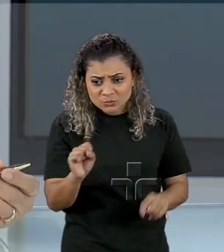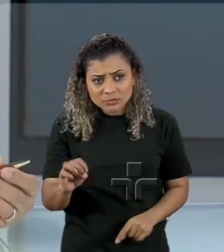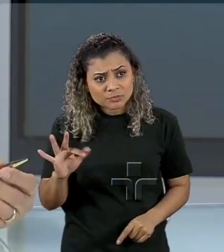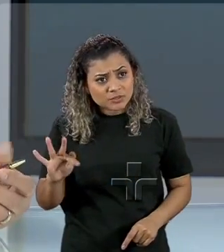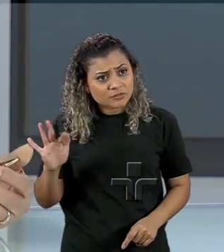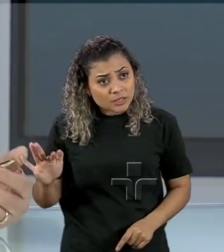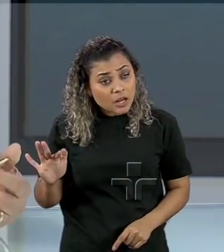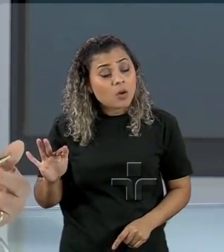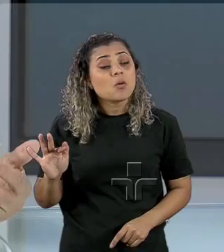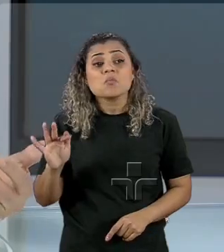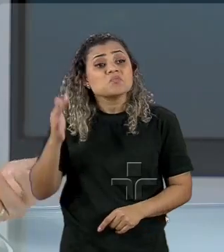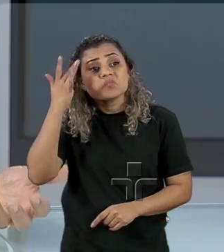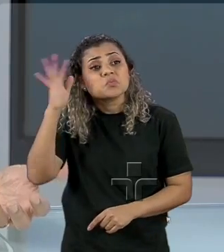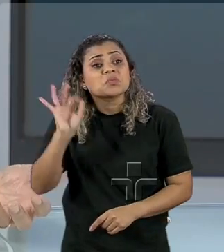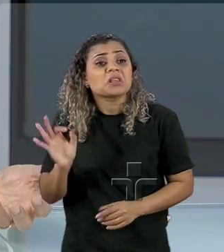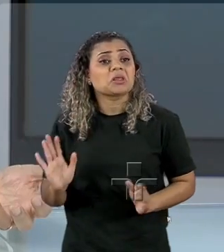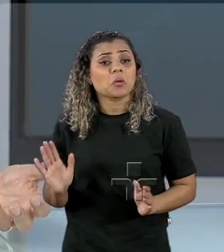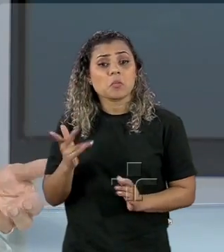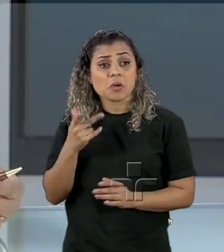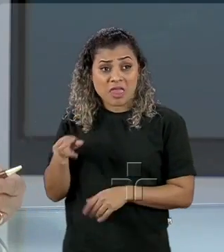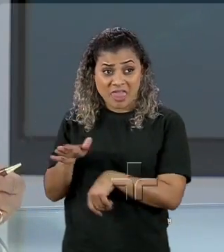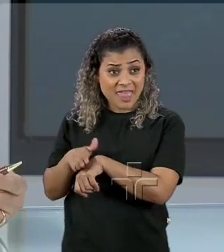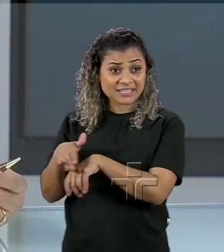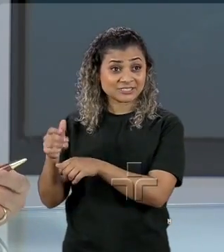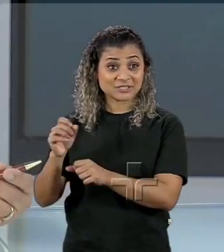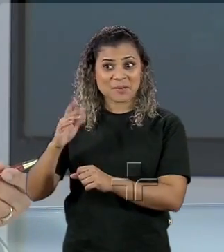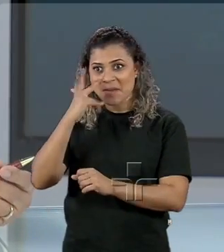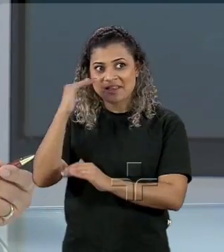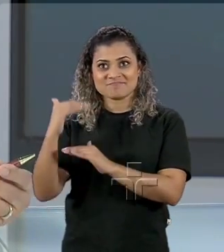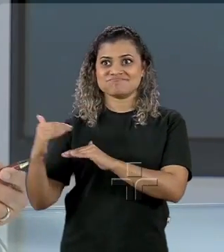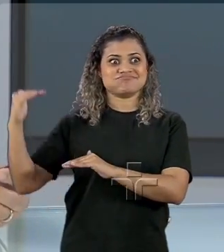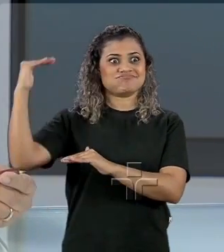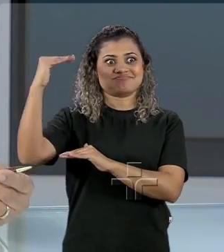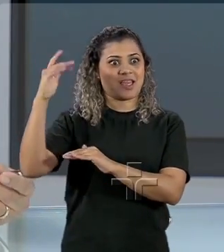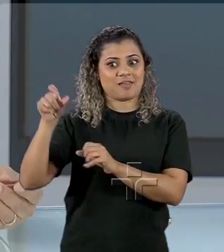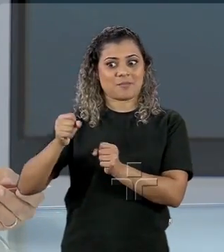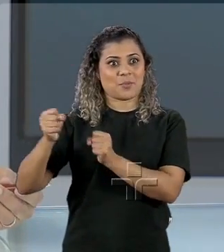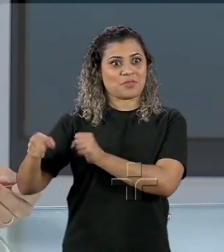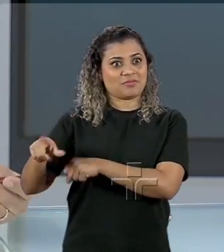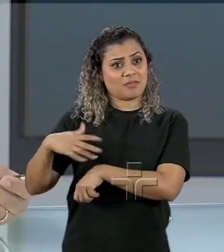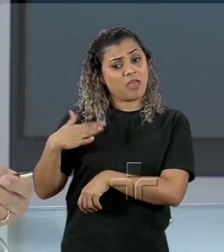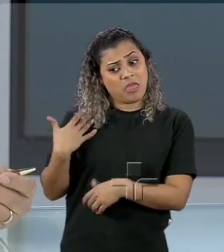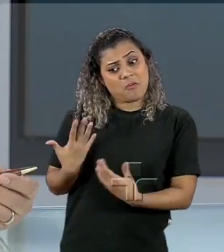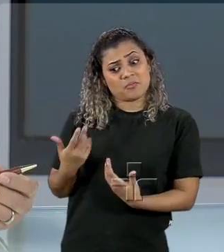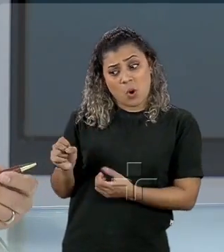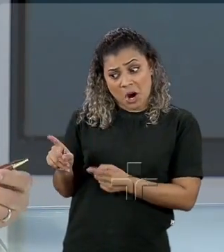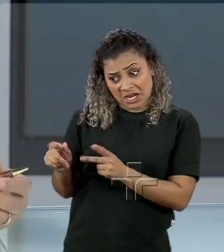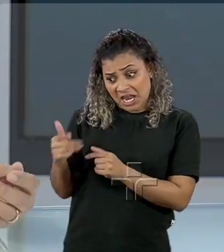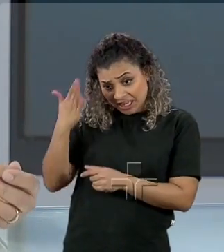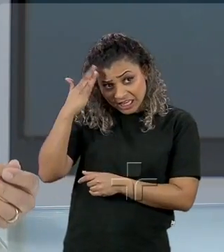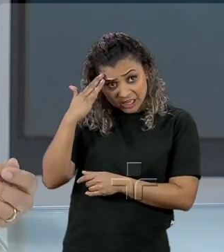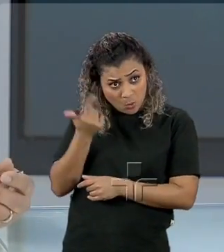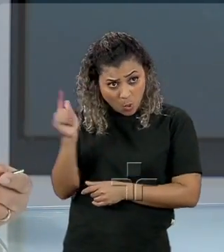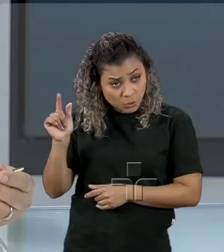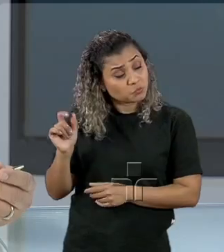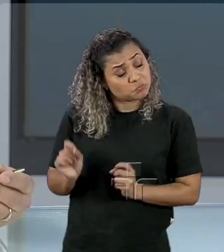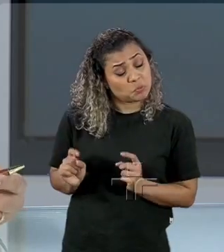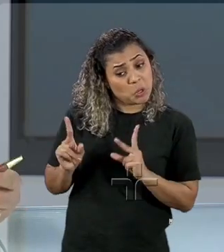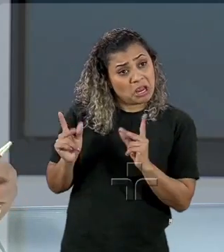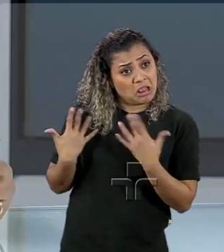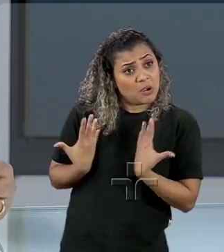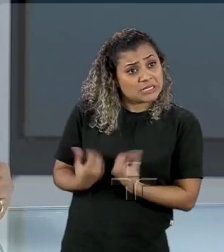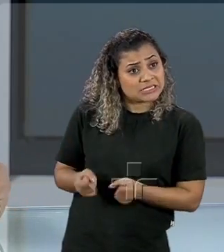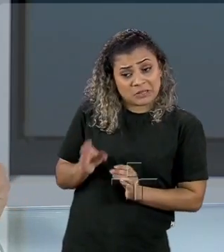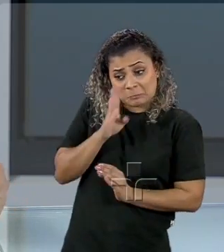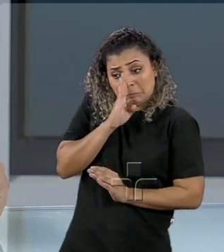Tribunal Federal. E como o Supremo fala por último, né, é o órgão de cúpula, eu me rendo à fundamentação do